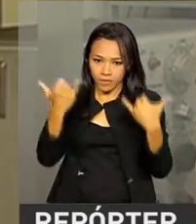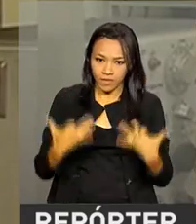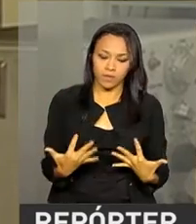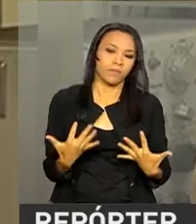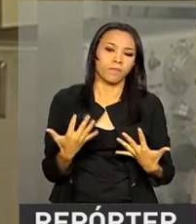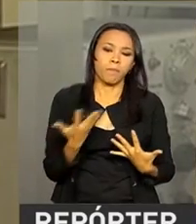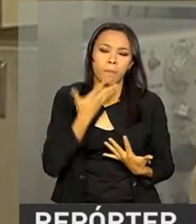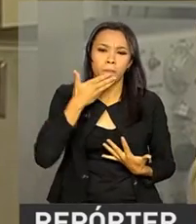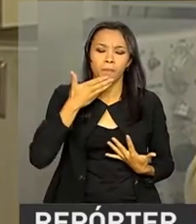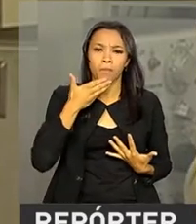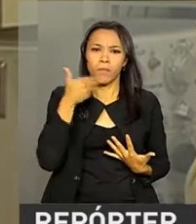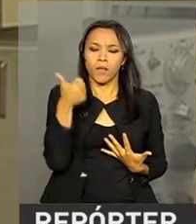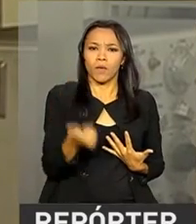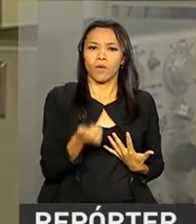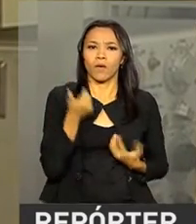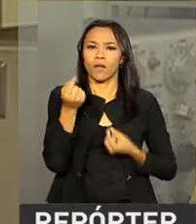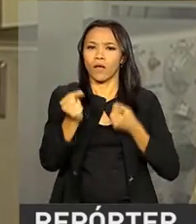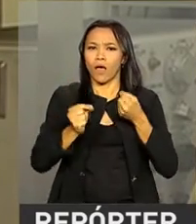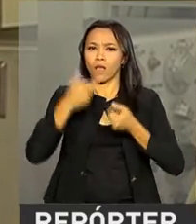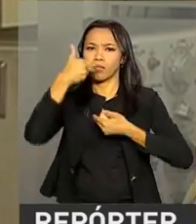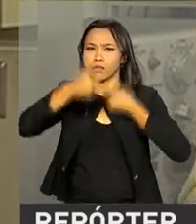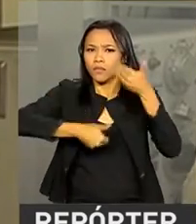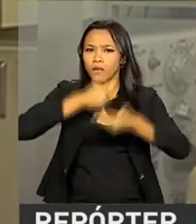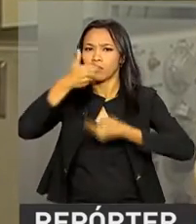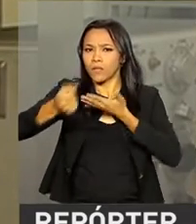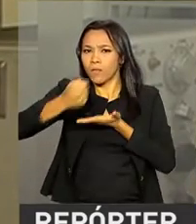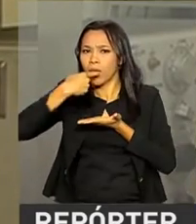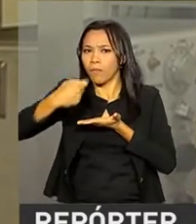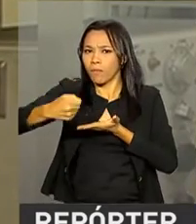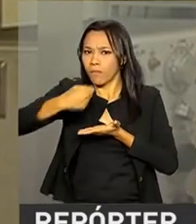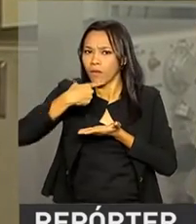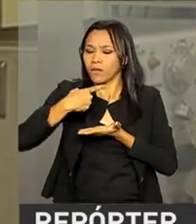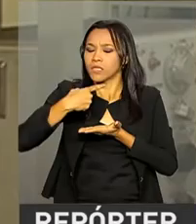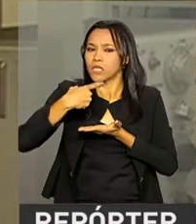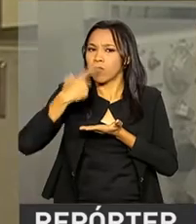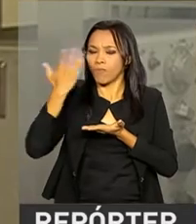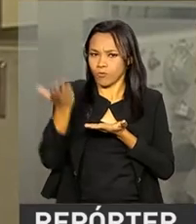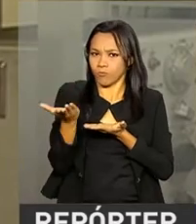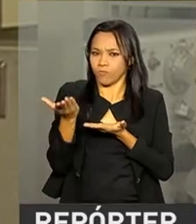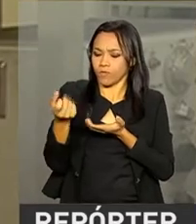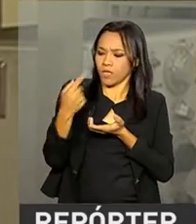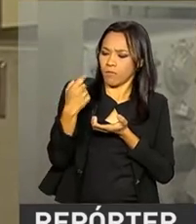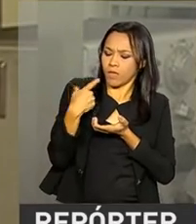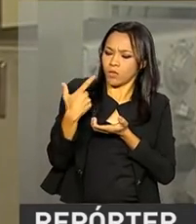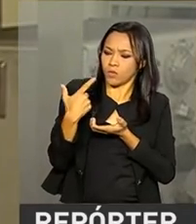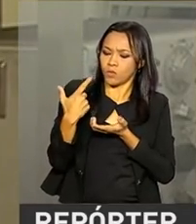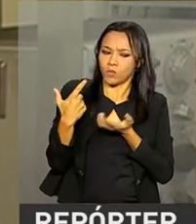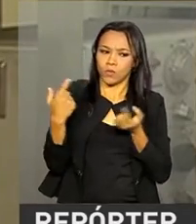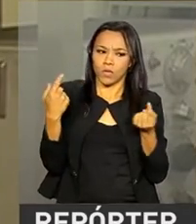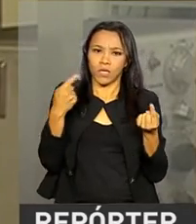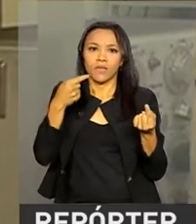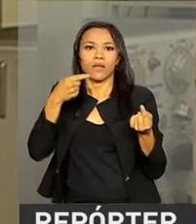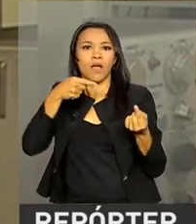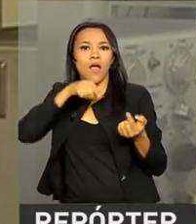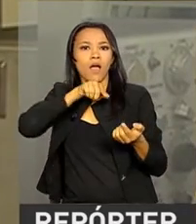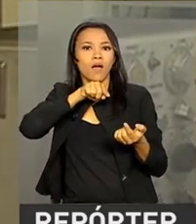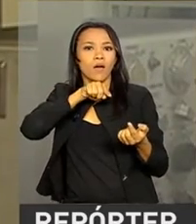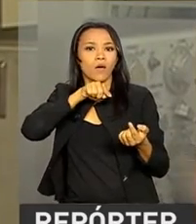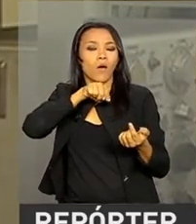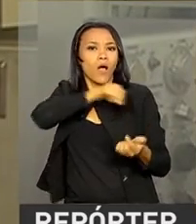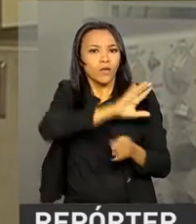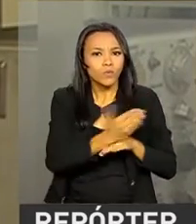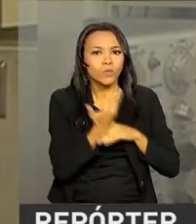melhora a a a terapia medicamentosa então poderia tanto associar os medicamentos atuais como bloqueador em caso de caos